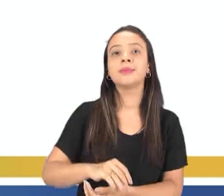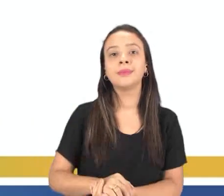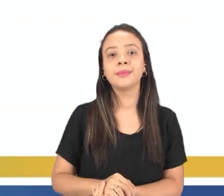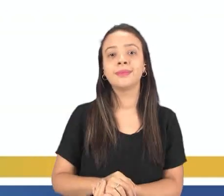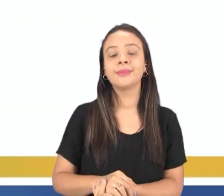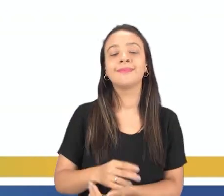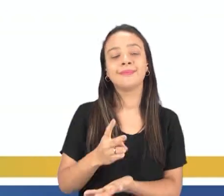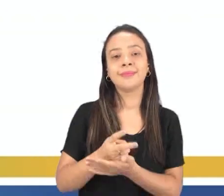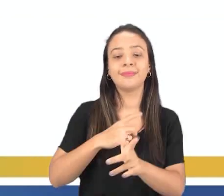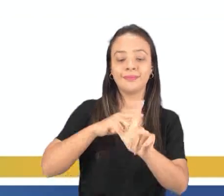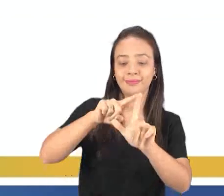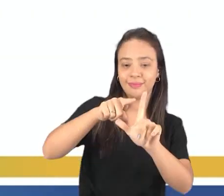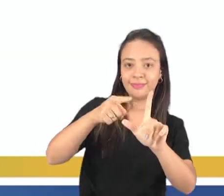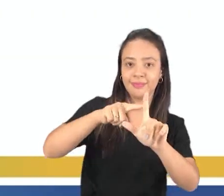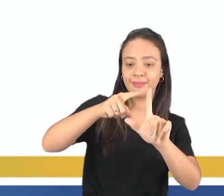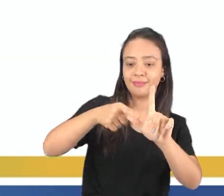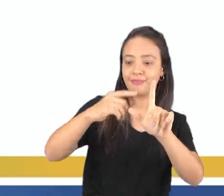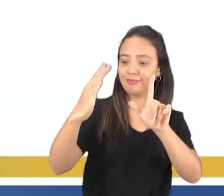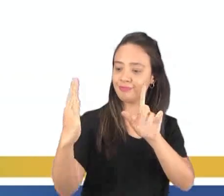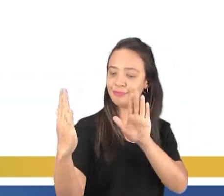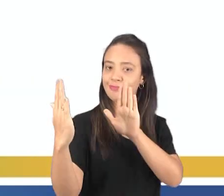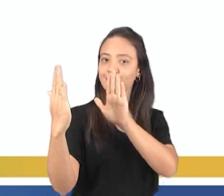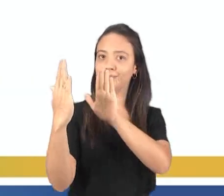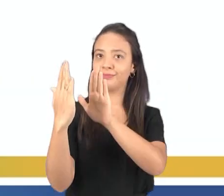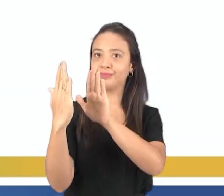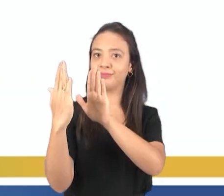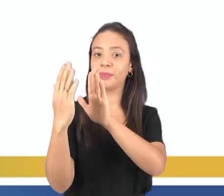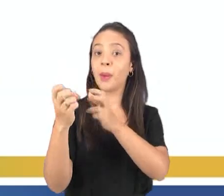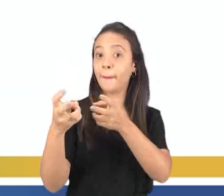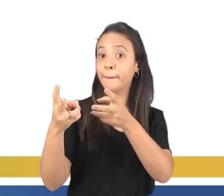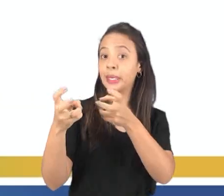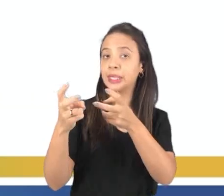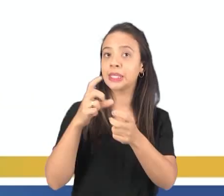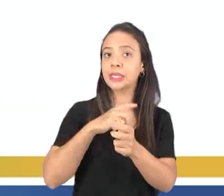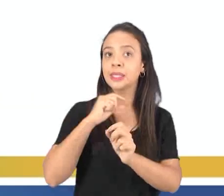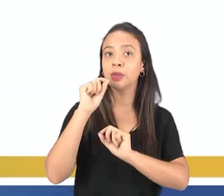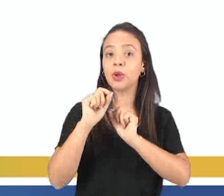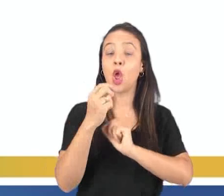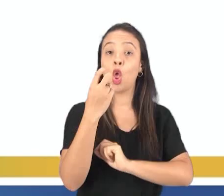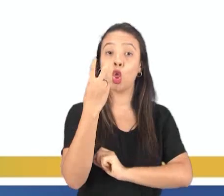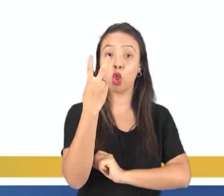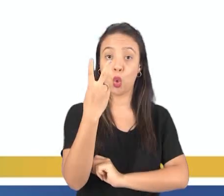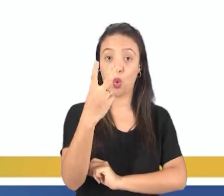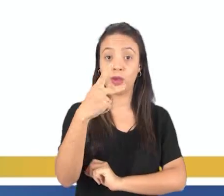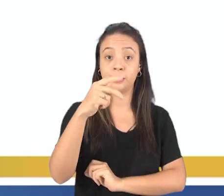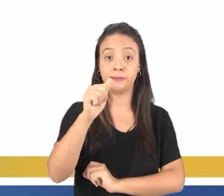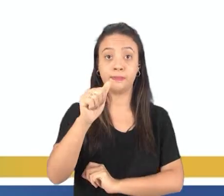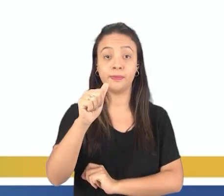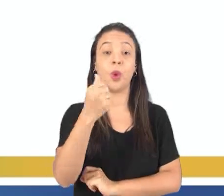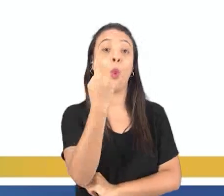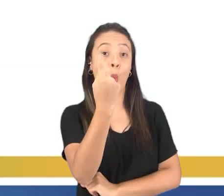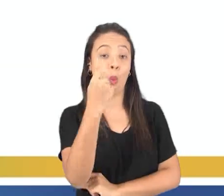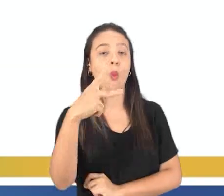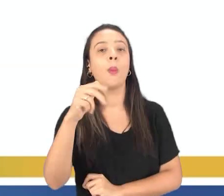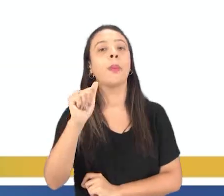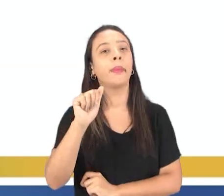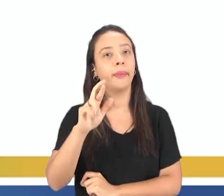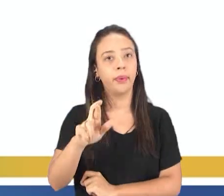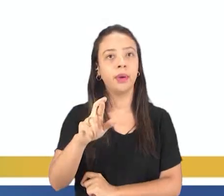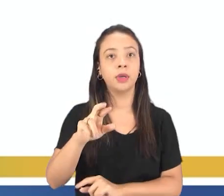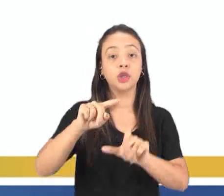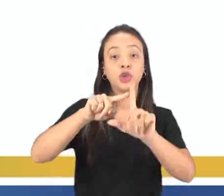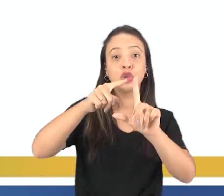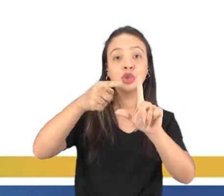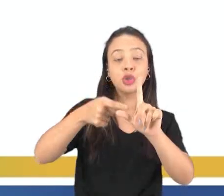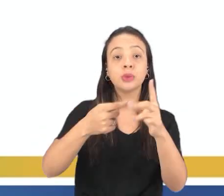é o que está à frente do outro não é ao lado né Então observa aí ó nós temos dois pares um par desculpa